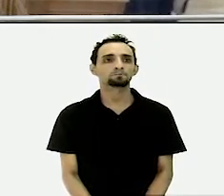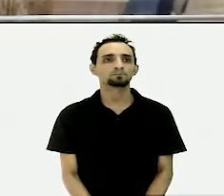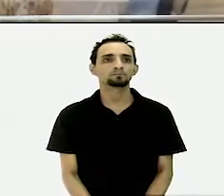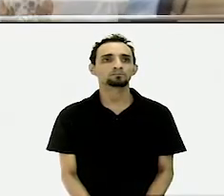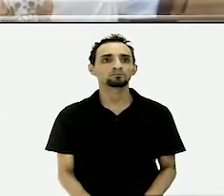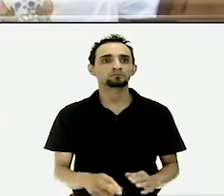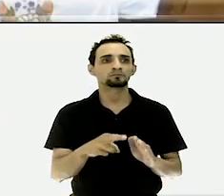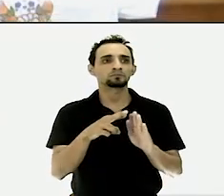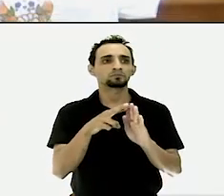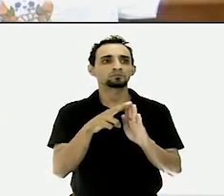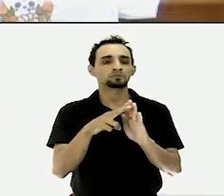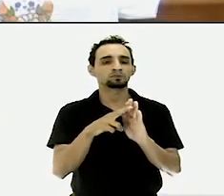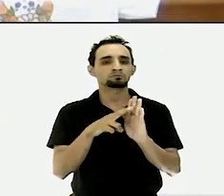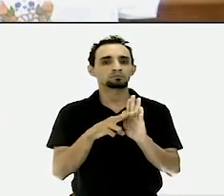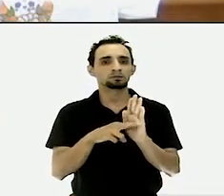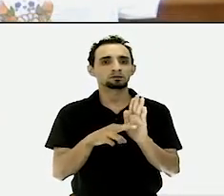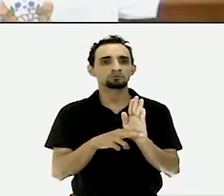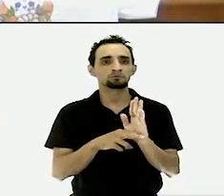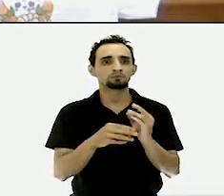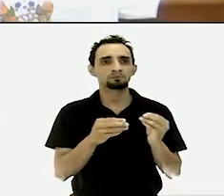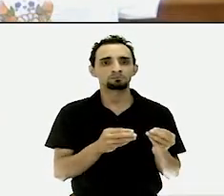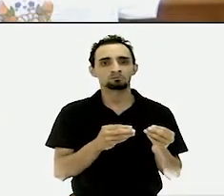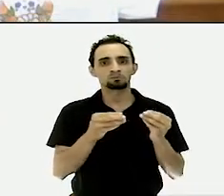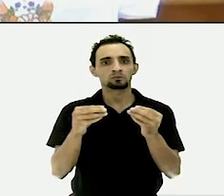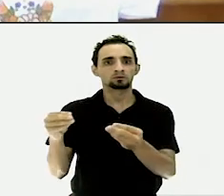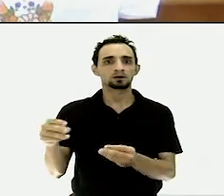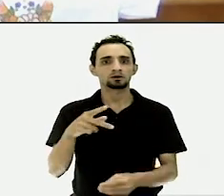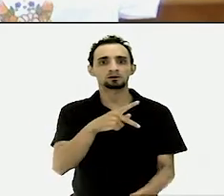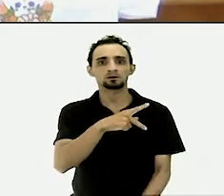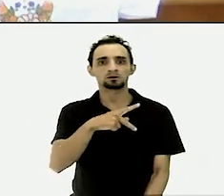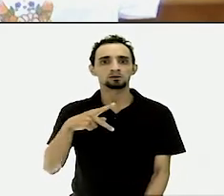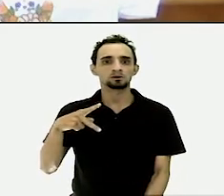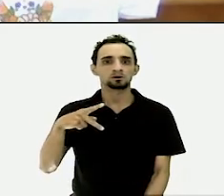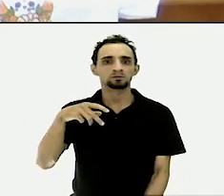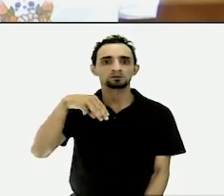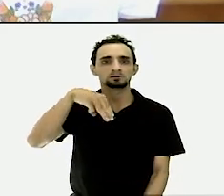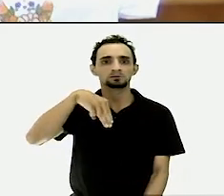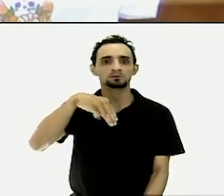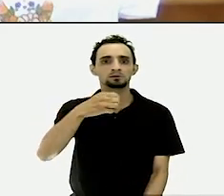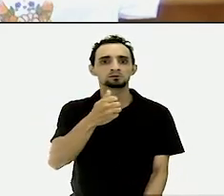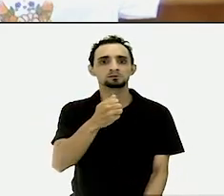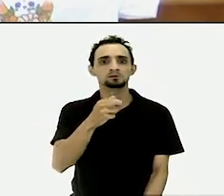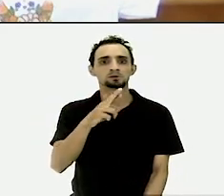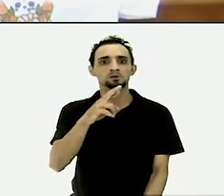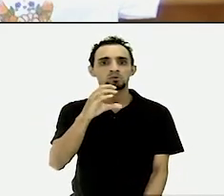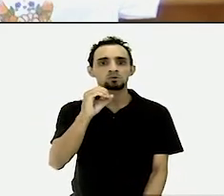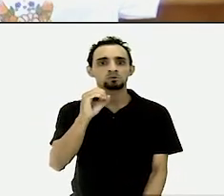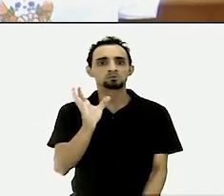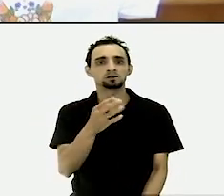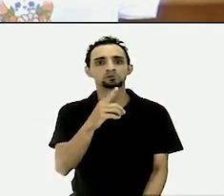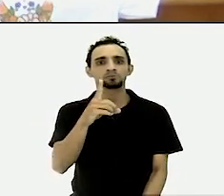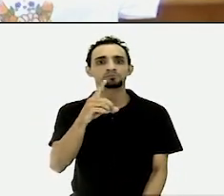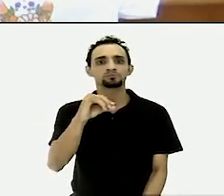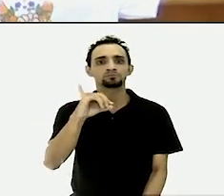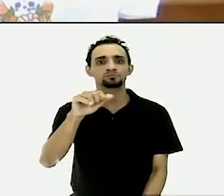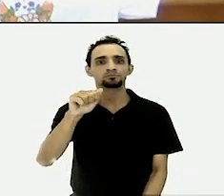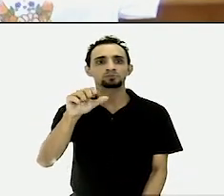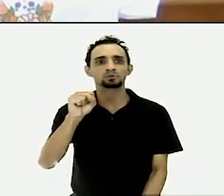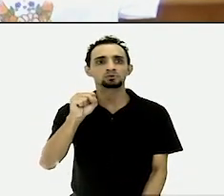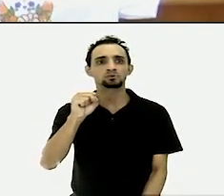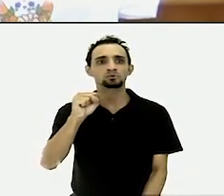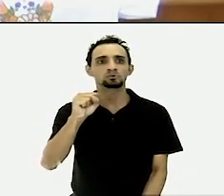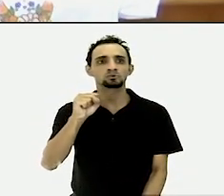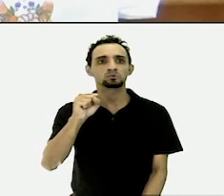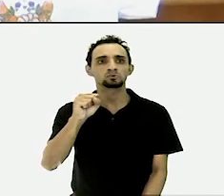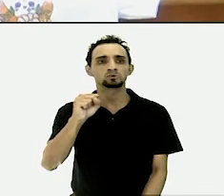Requerimento de urgência especial, assinado pelos 3 vereadores. Objeto, moção de repúdio sob número 12 de 2021,